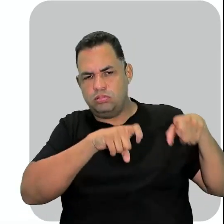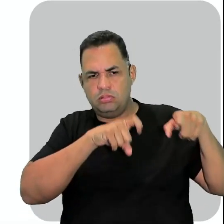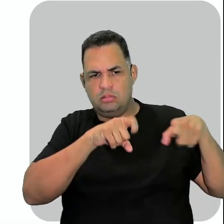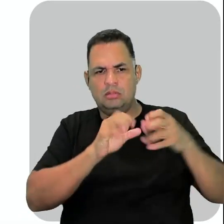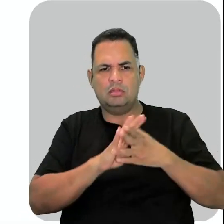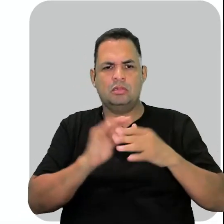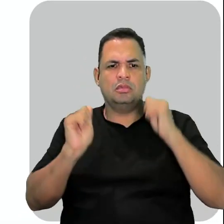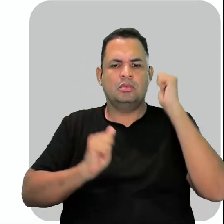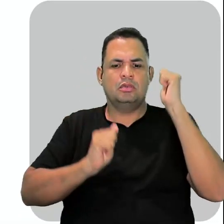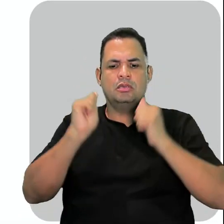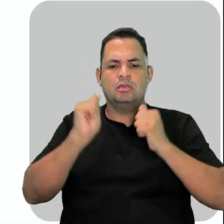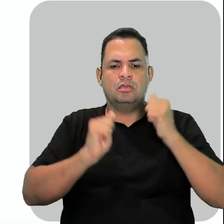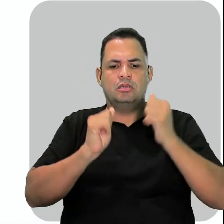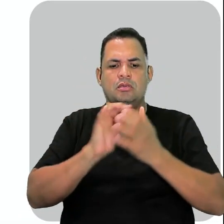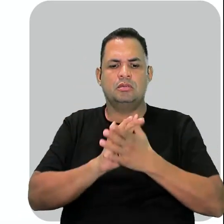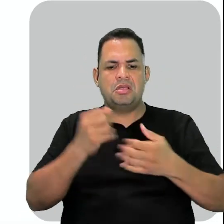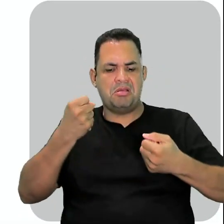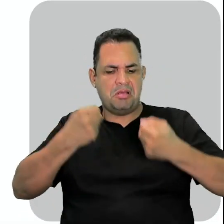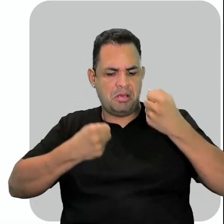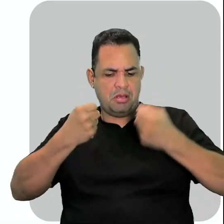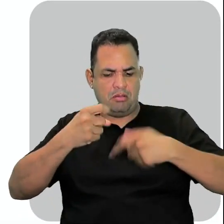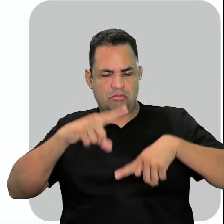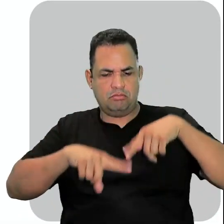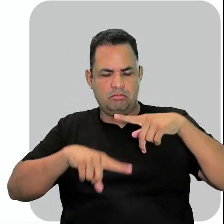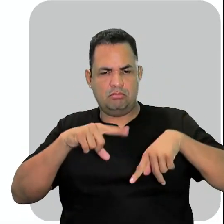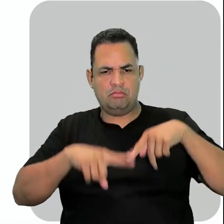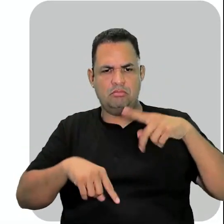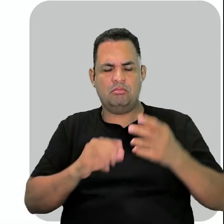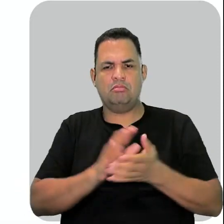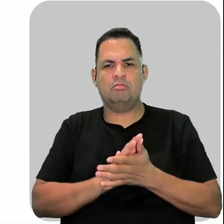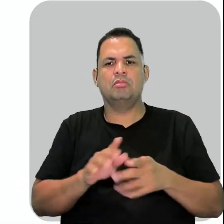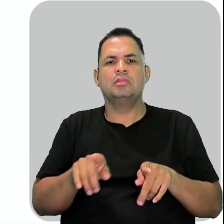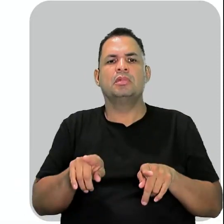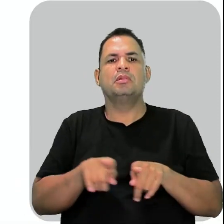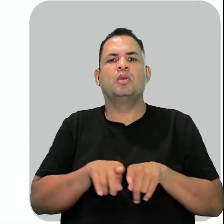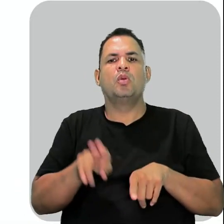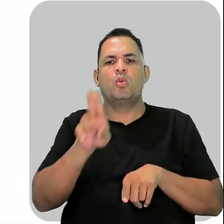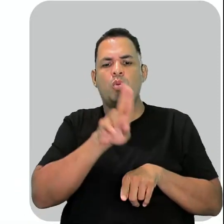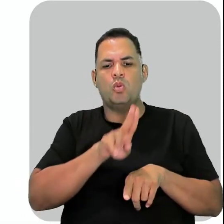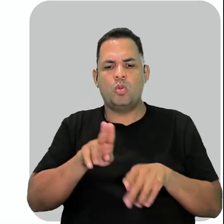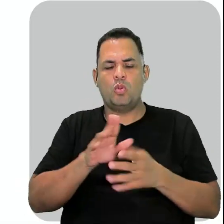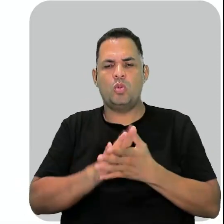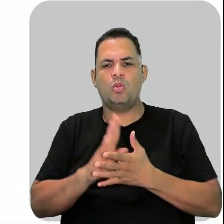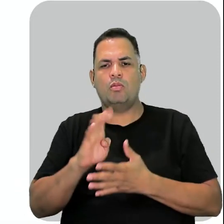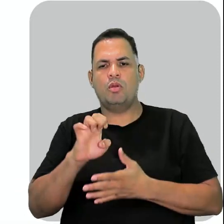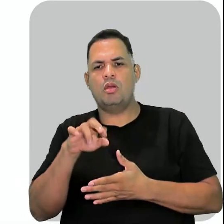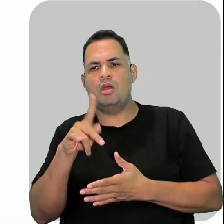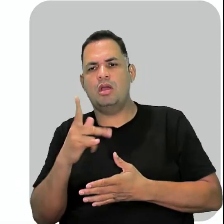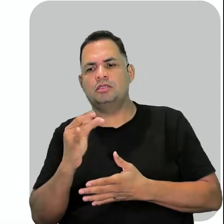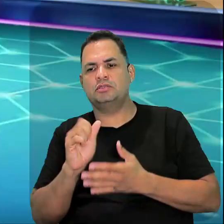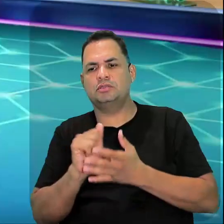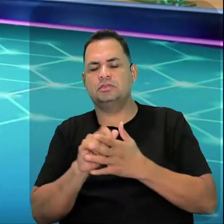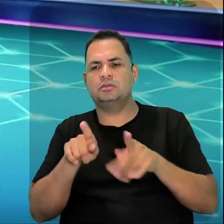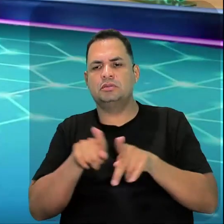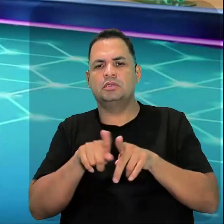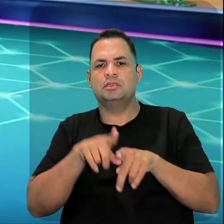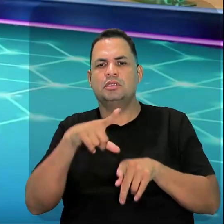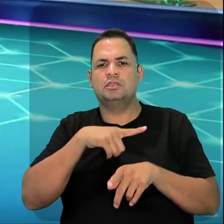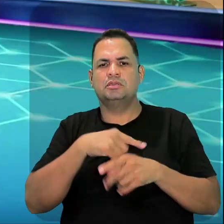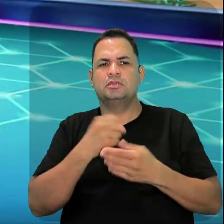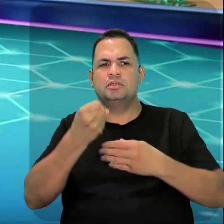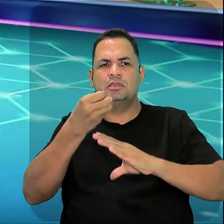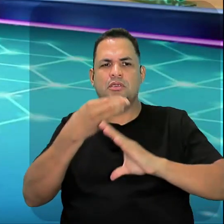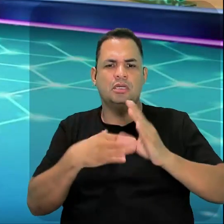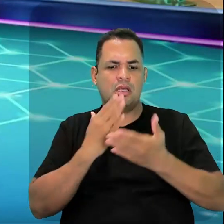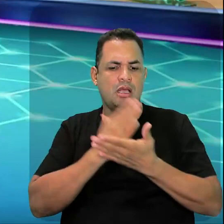e a indústria de autopeças que fazem uso da borracha devido a essas características. E